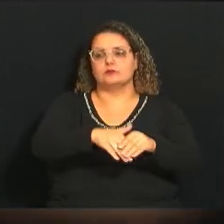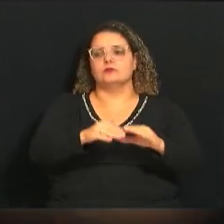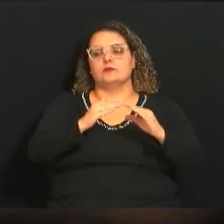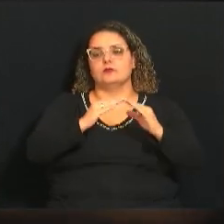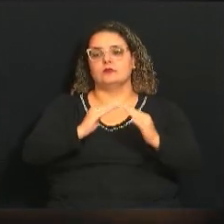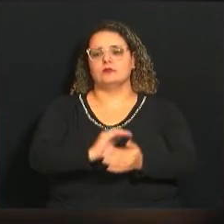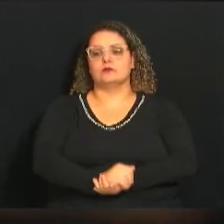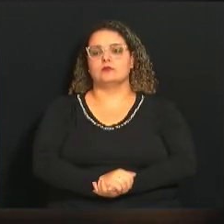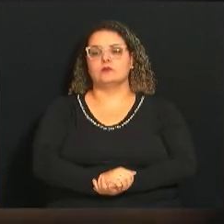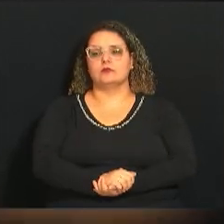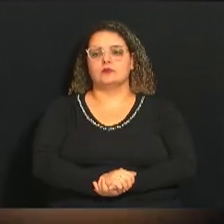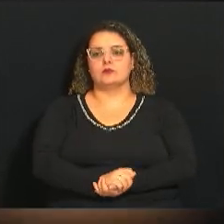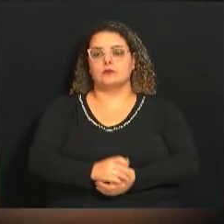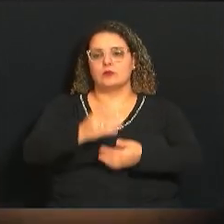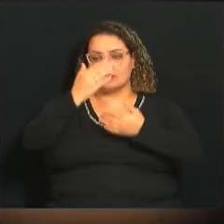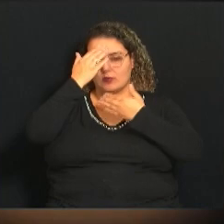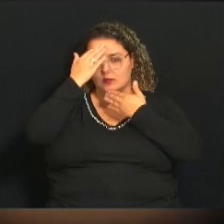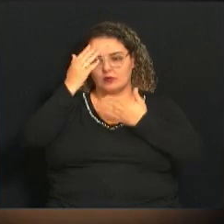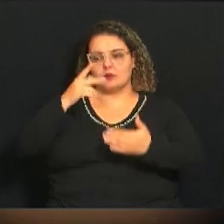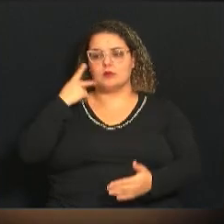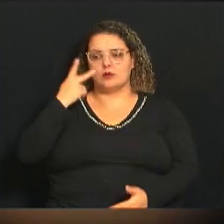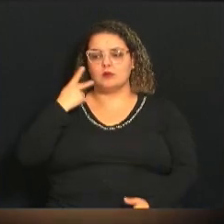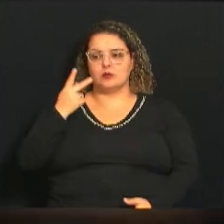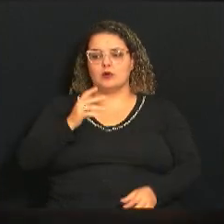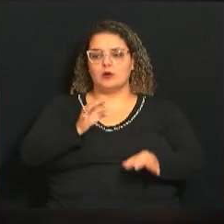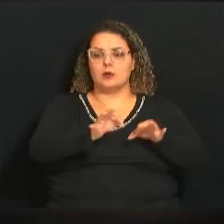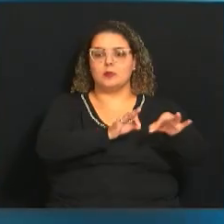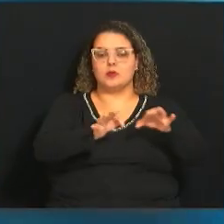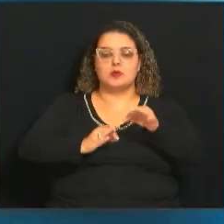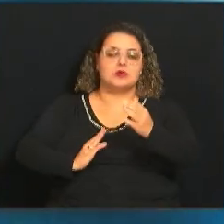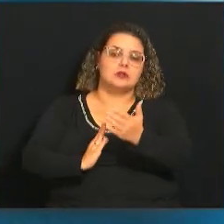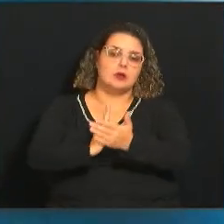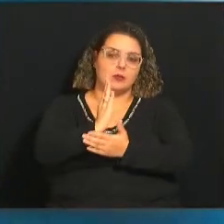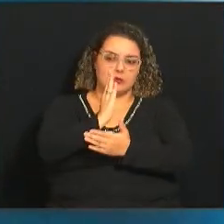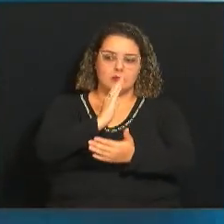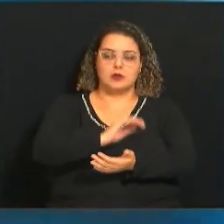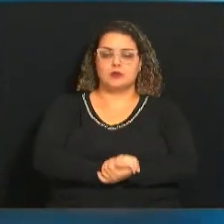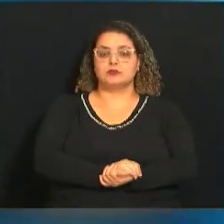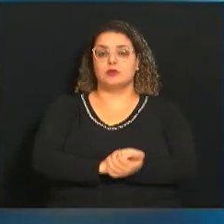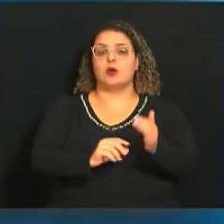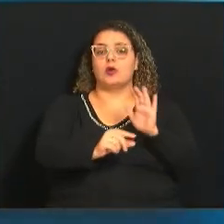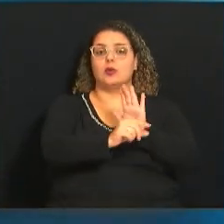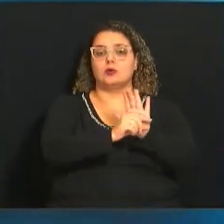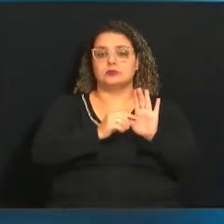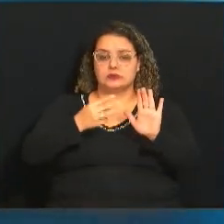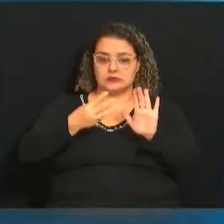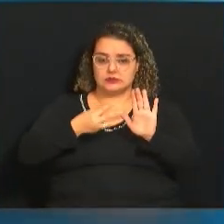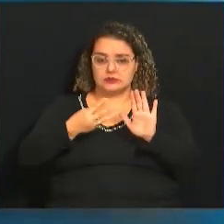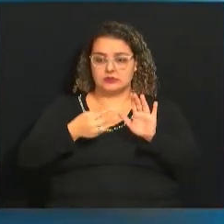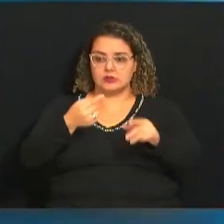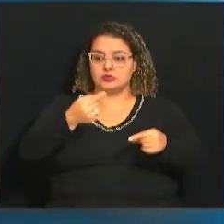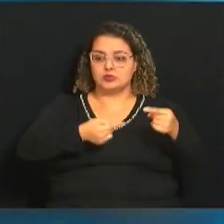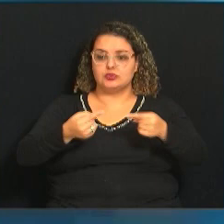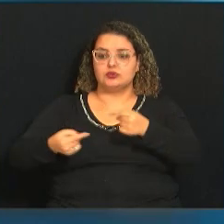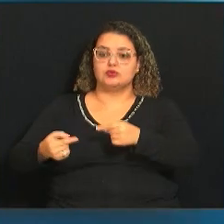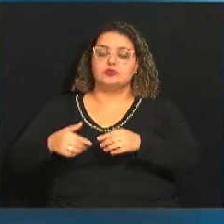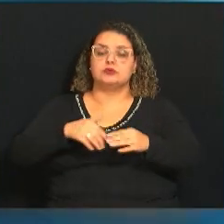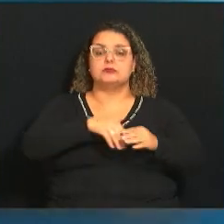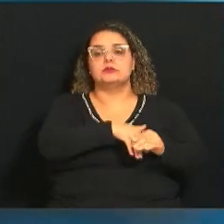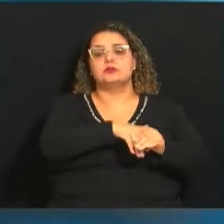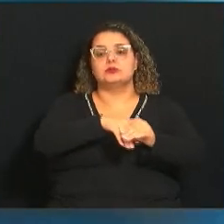né, na perda dessa mãe, que eu falo que depois da mãe que perdeu a vida, as maiores vítimas são essas crianças e